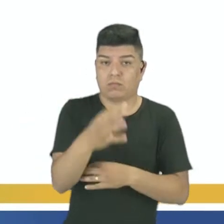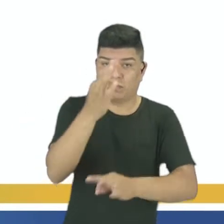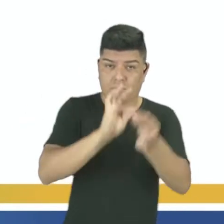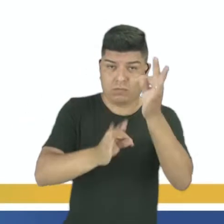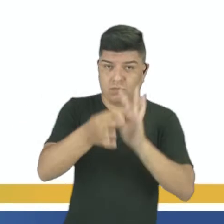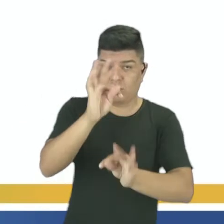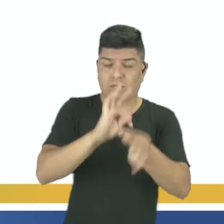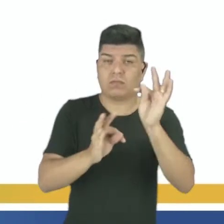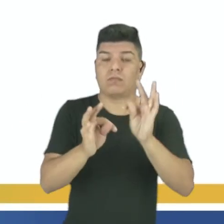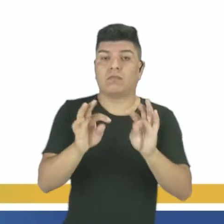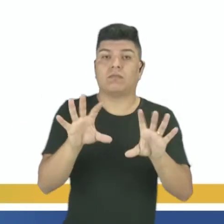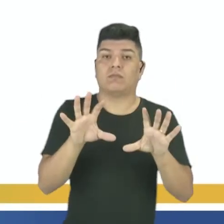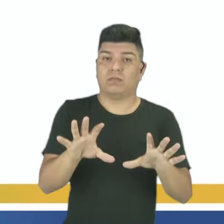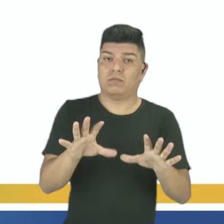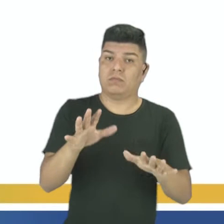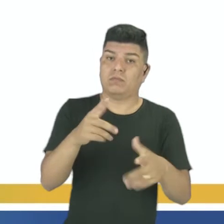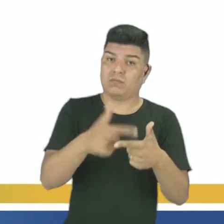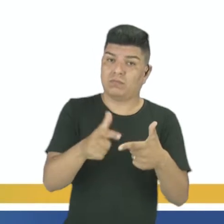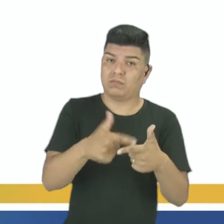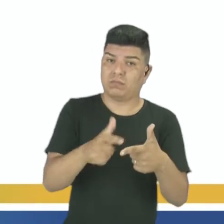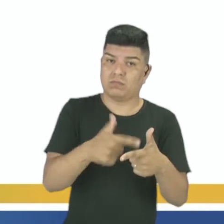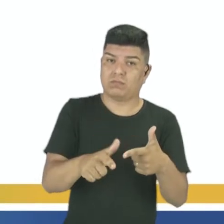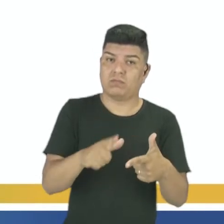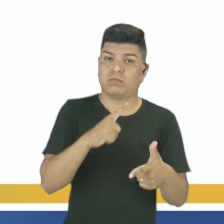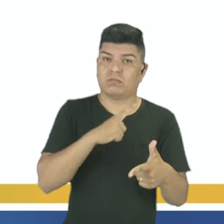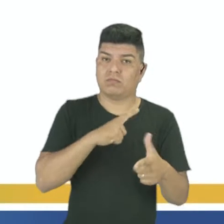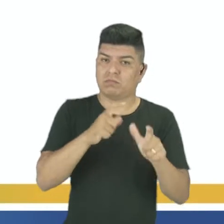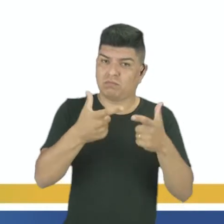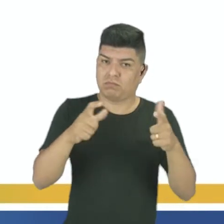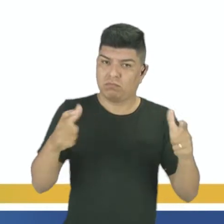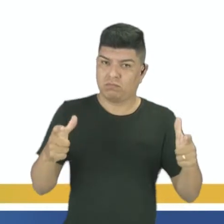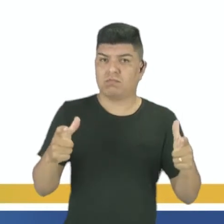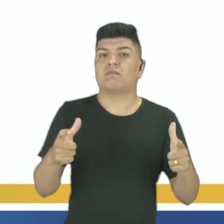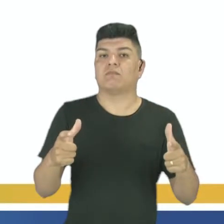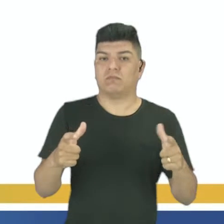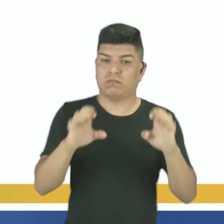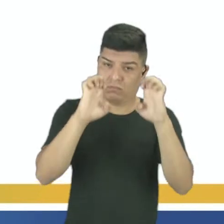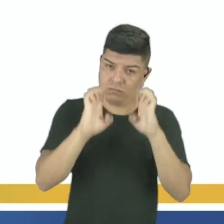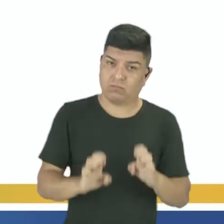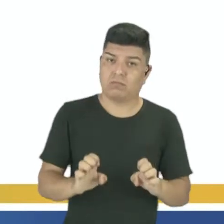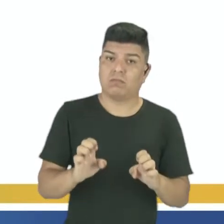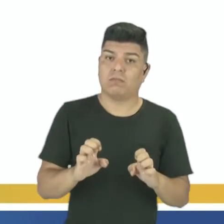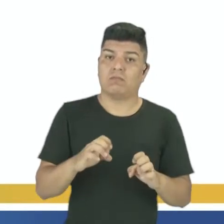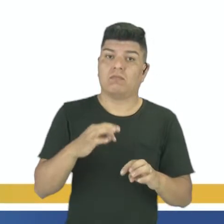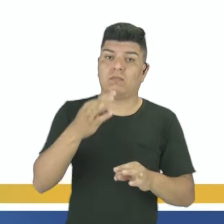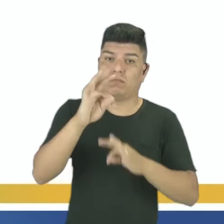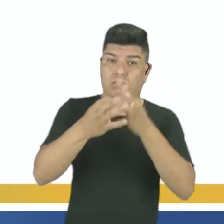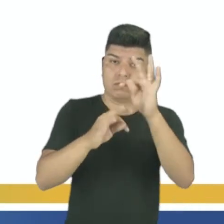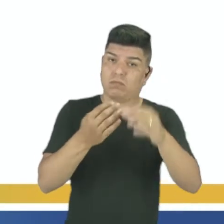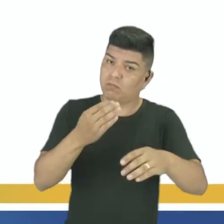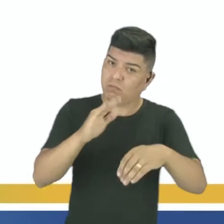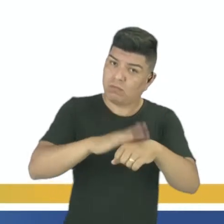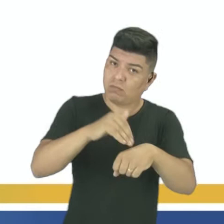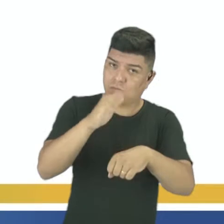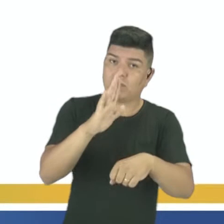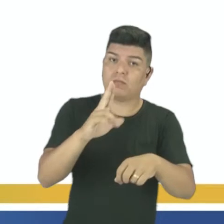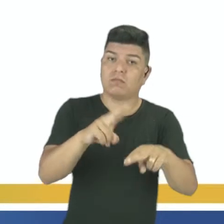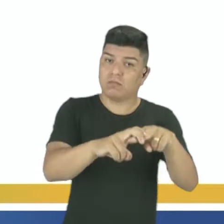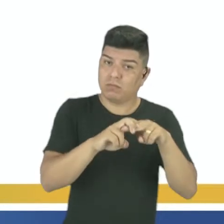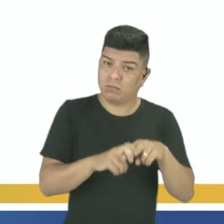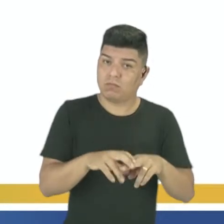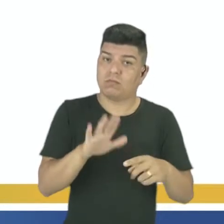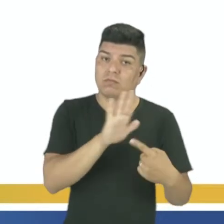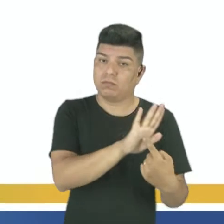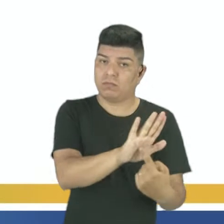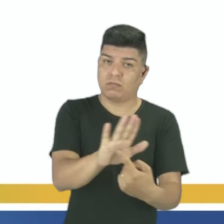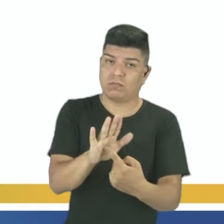Rudiger pondera que o problema tem uma dimensão ética, que ultrapassa a tecnológica. Por isso, ressalta